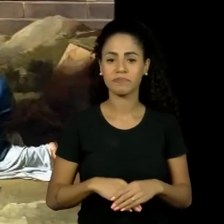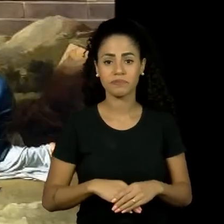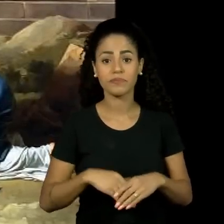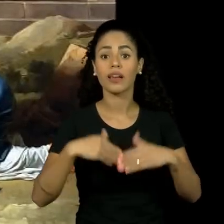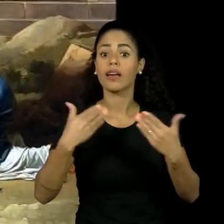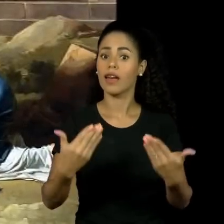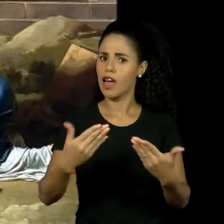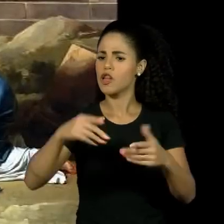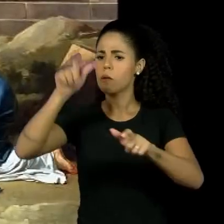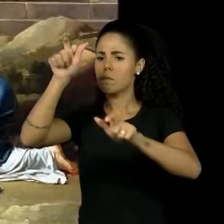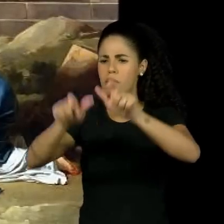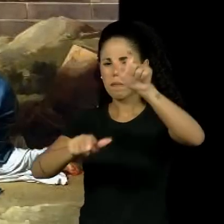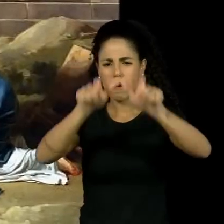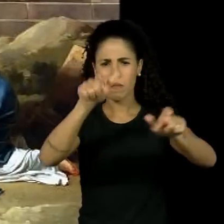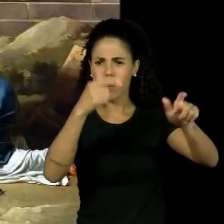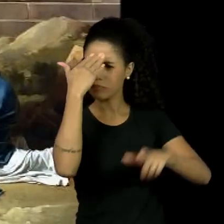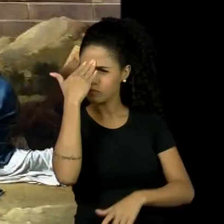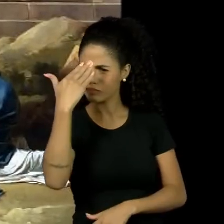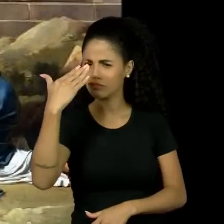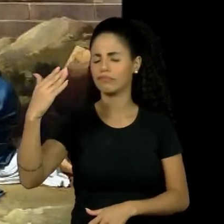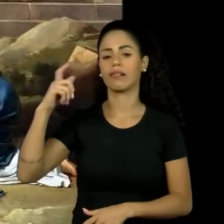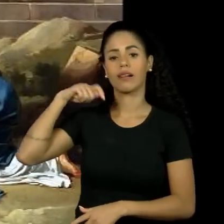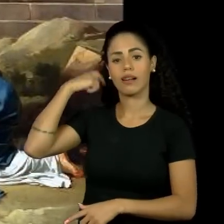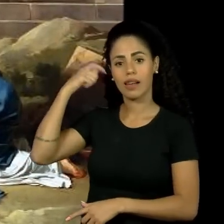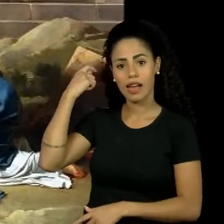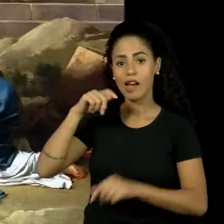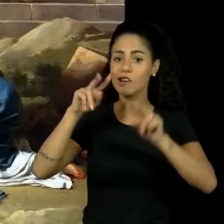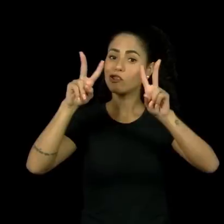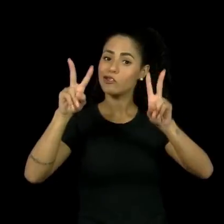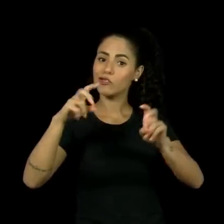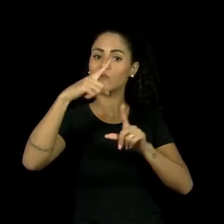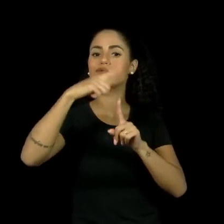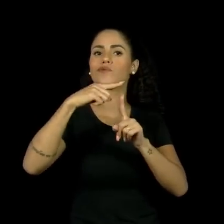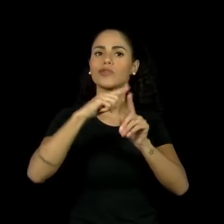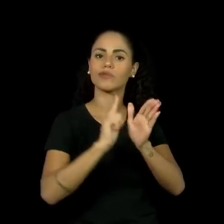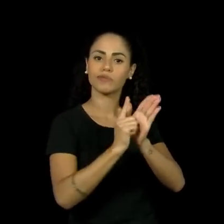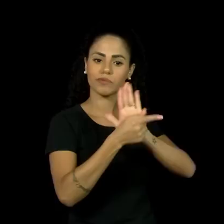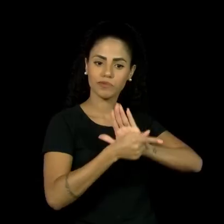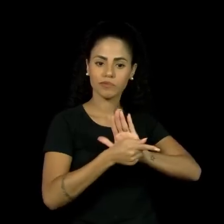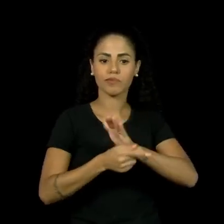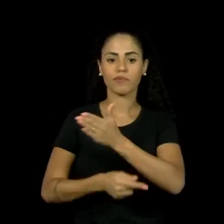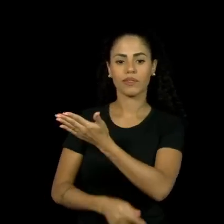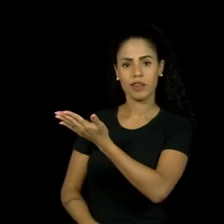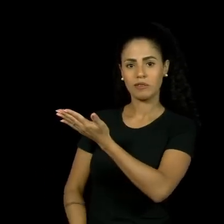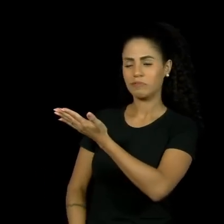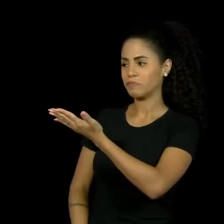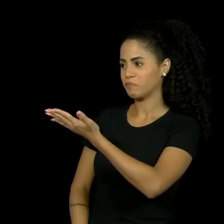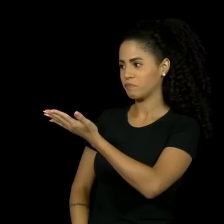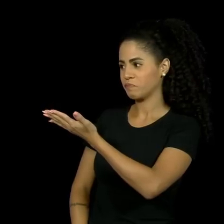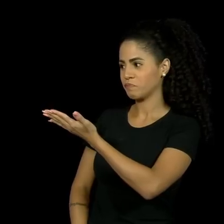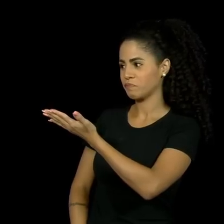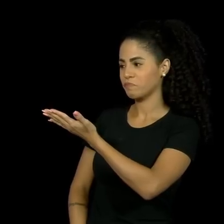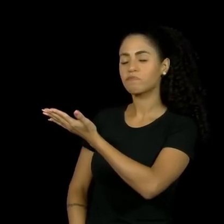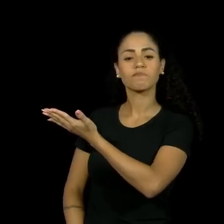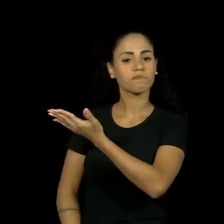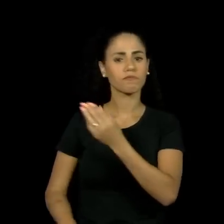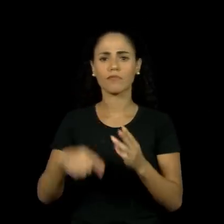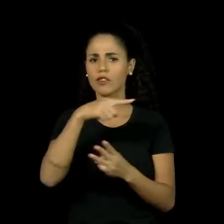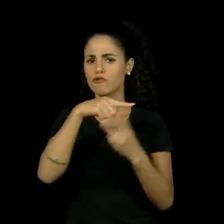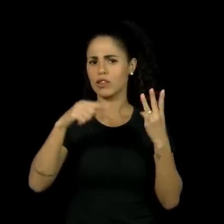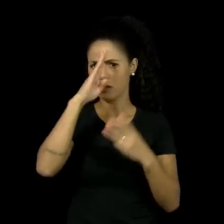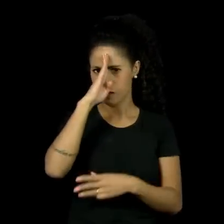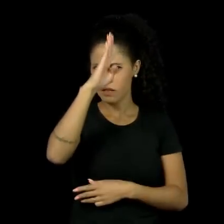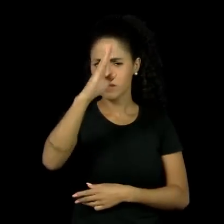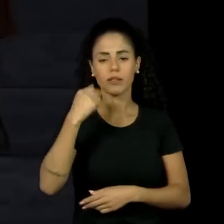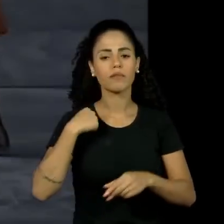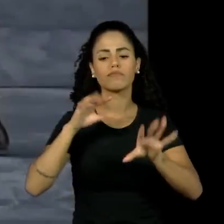Entre os grandes dramaturgos e atores da tragédia grega estão Sófocles, Ésquilo e Eurípides, e as influências